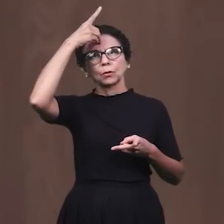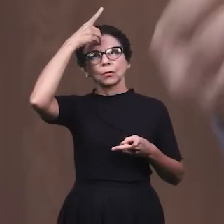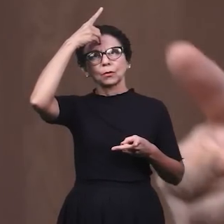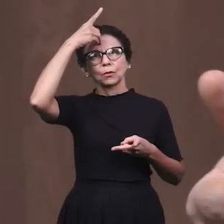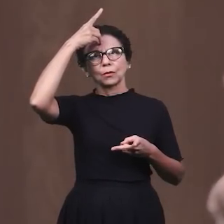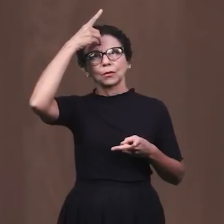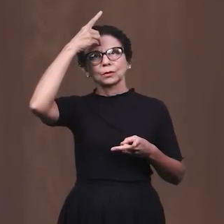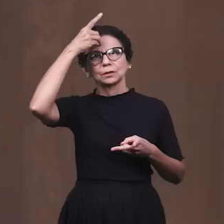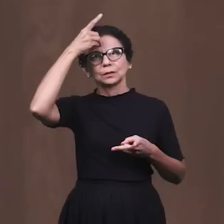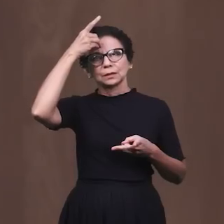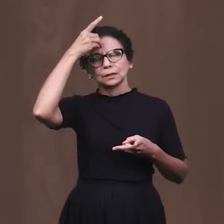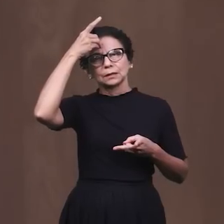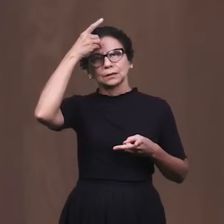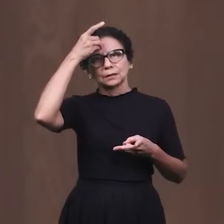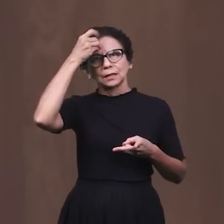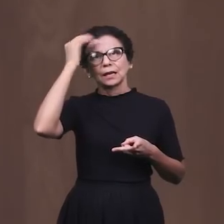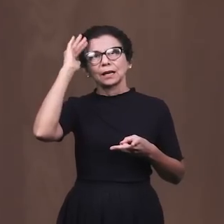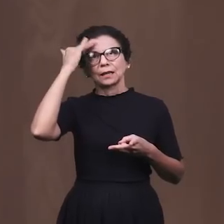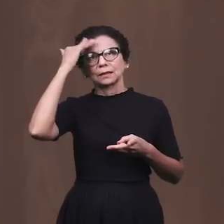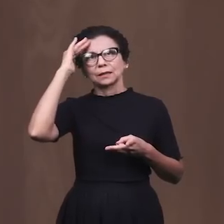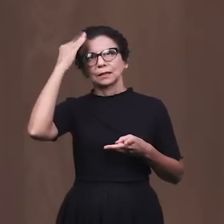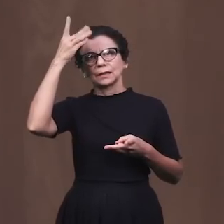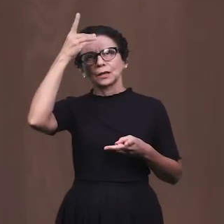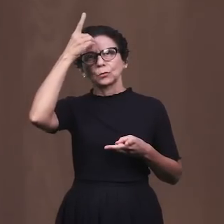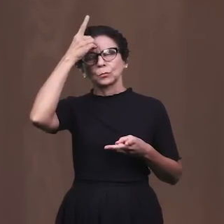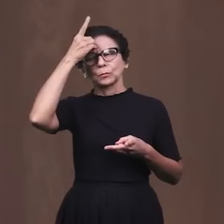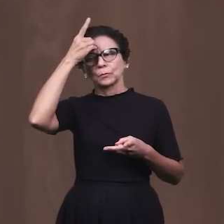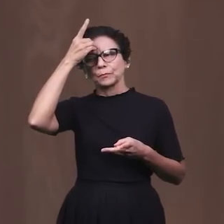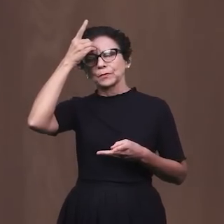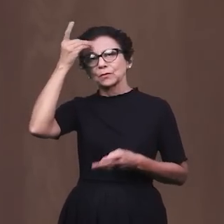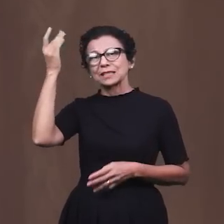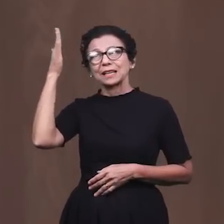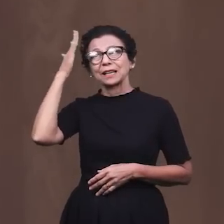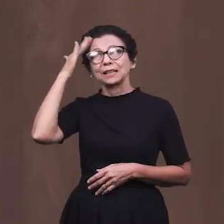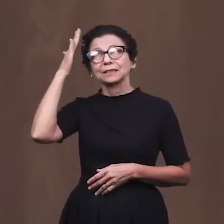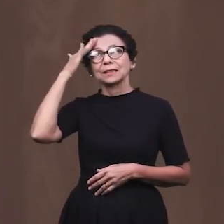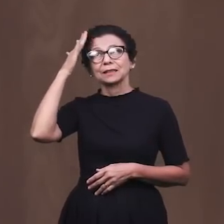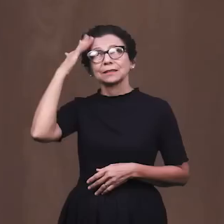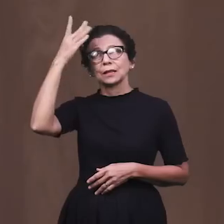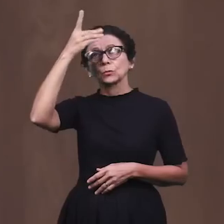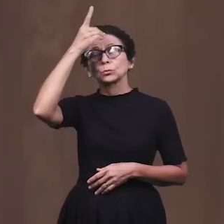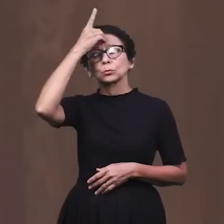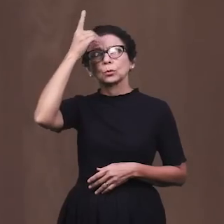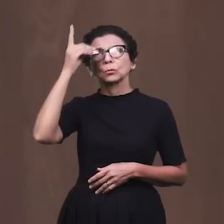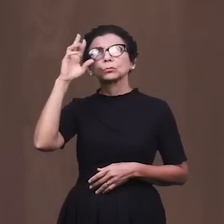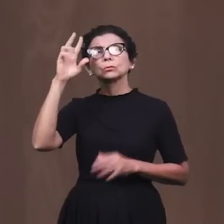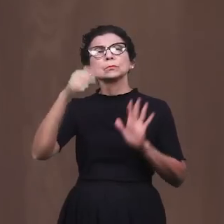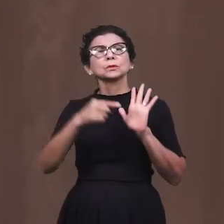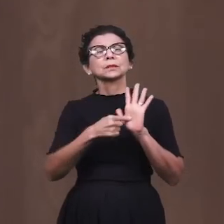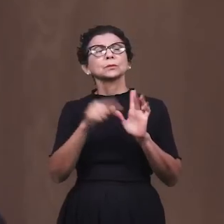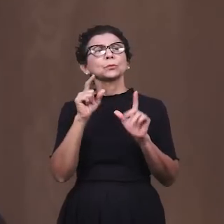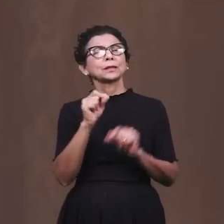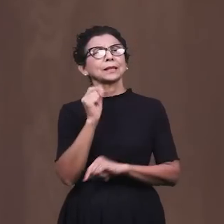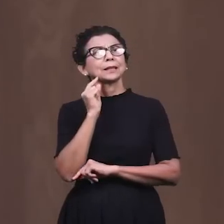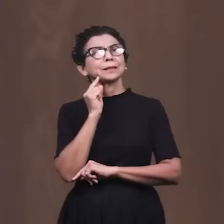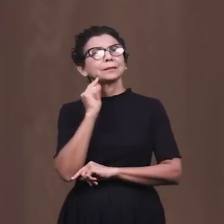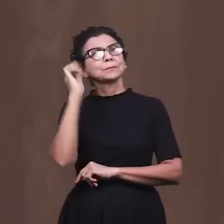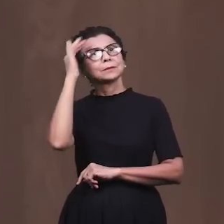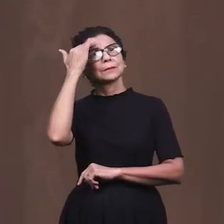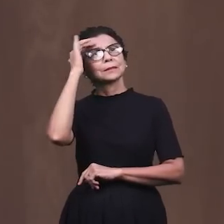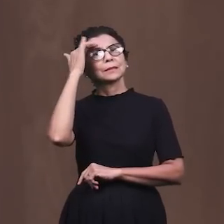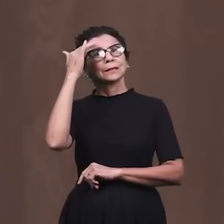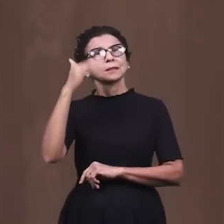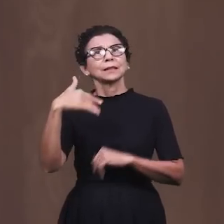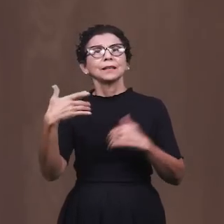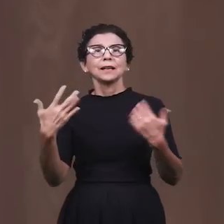de discernir na experiência de discernir o dom, aí já dá o entendimento do dom, ou seja, o que o Senhor está mostrando, e aí é que vem então a